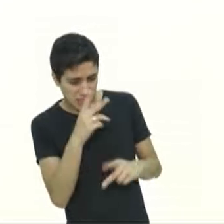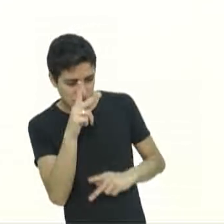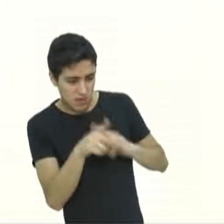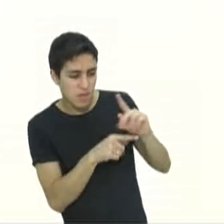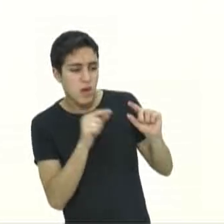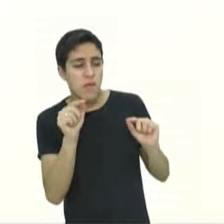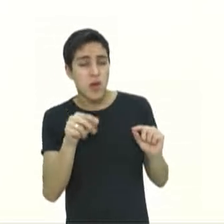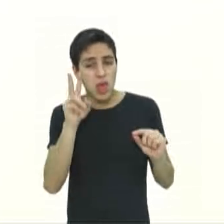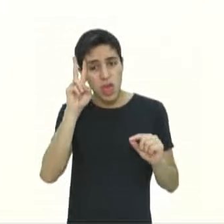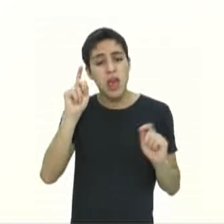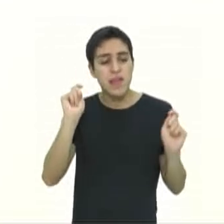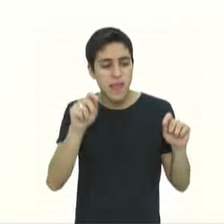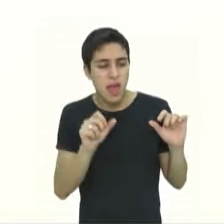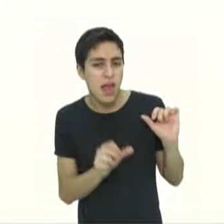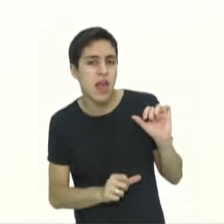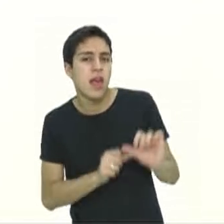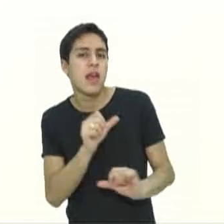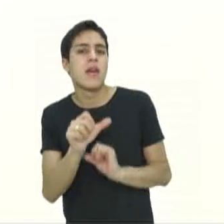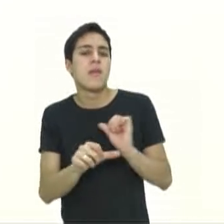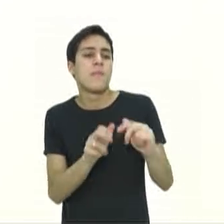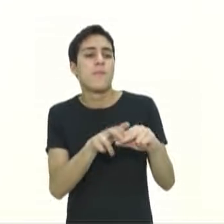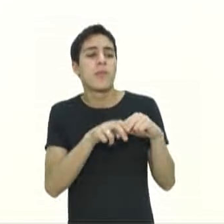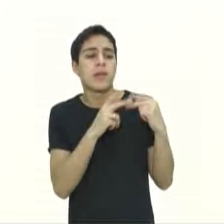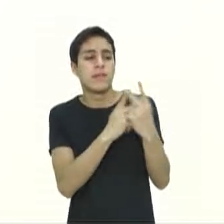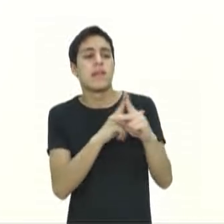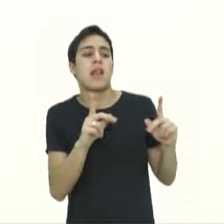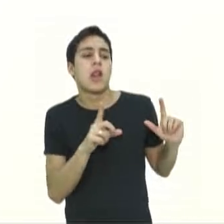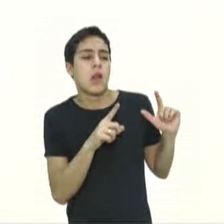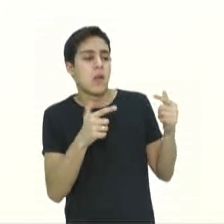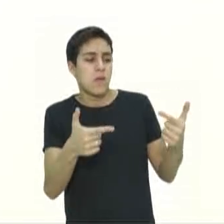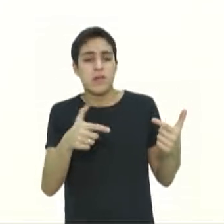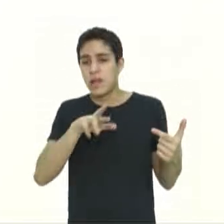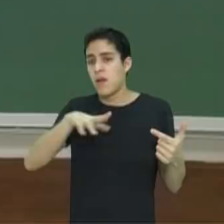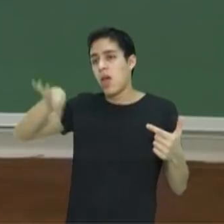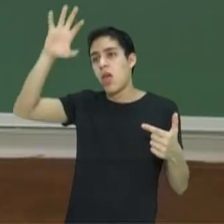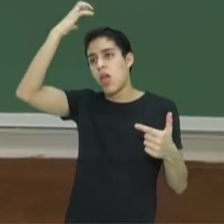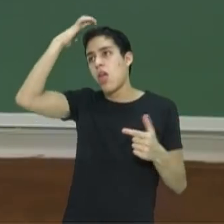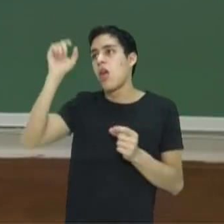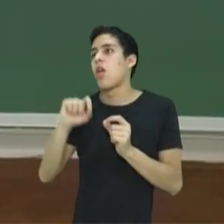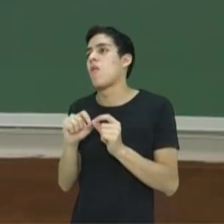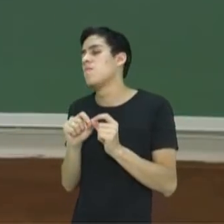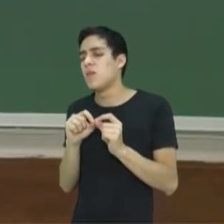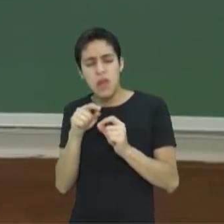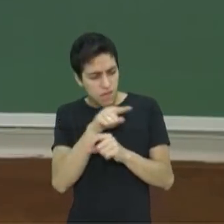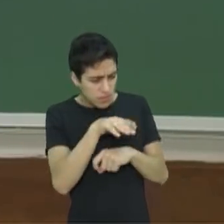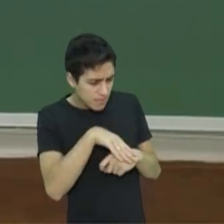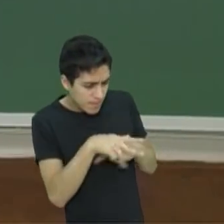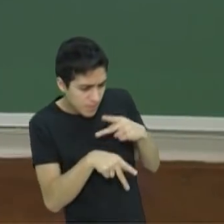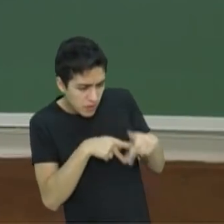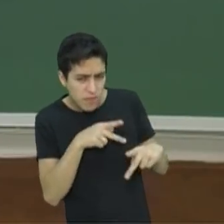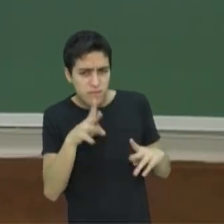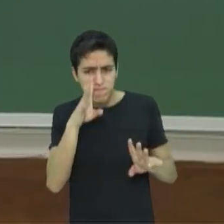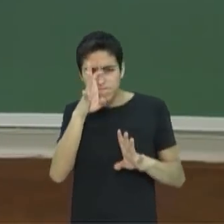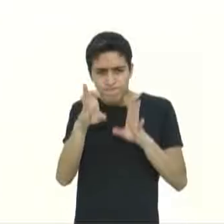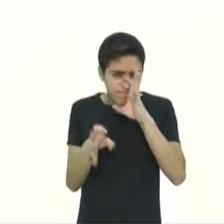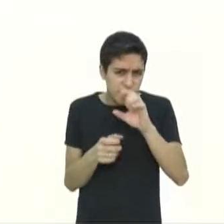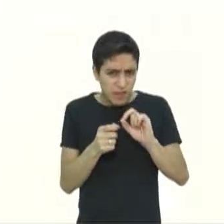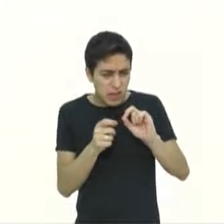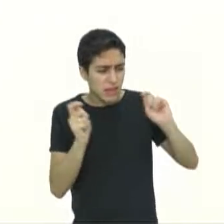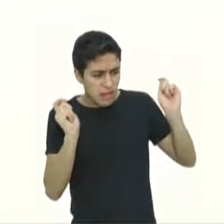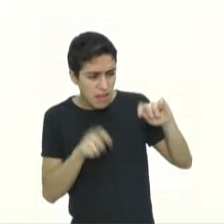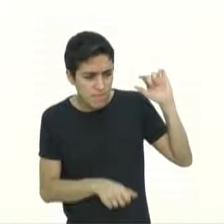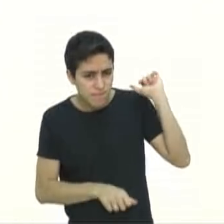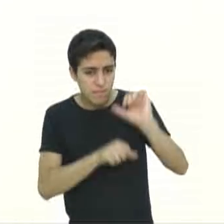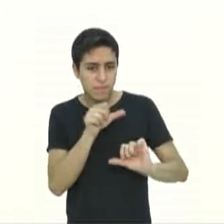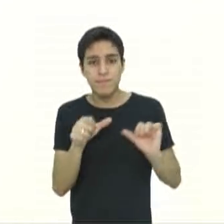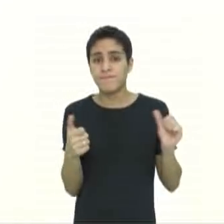de que a história poderia ser mudada pela sua ação, e não pela de seu rei, pela sua ação, do seu povo. Deu-lhes o